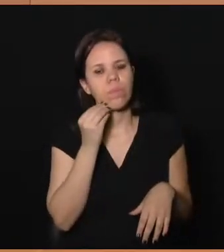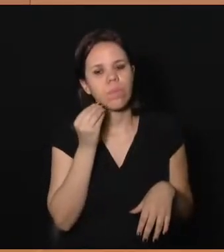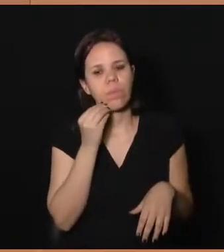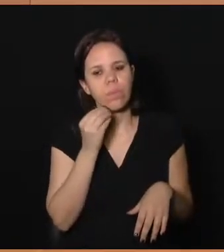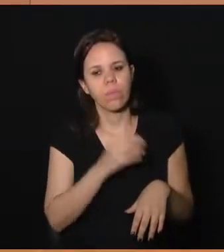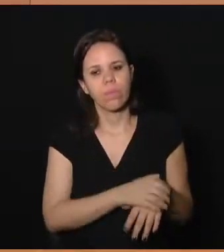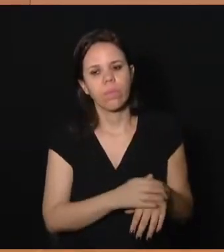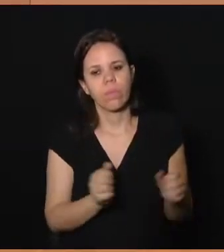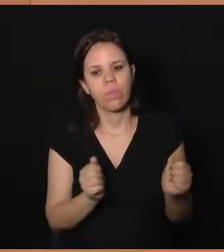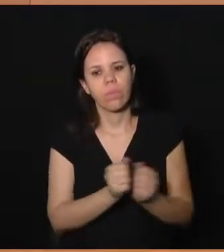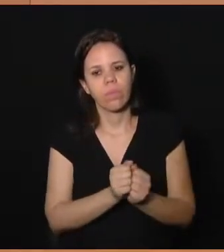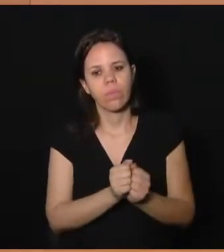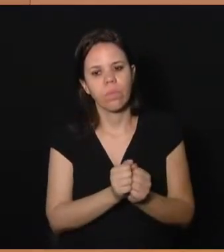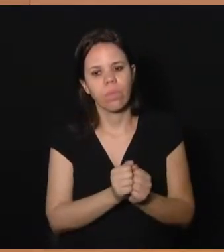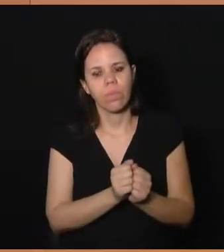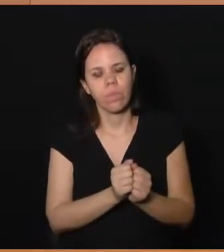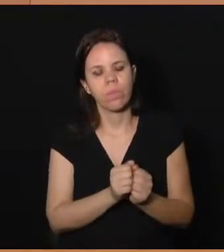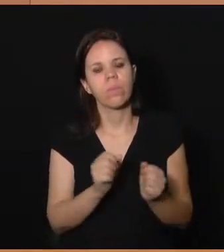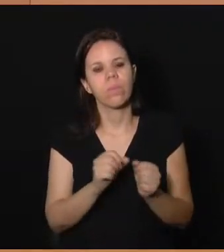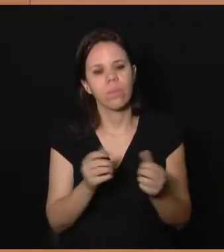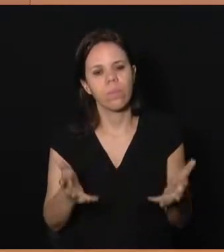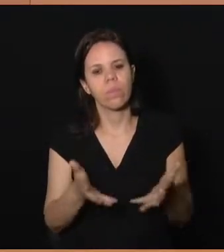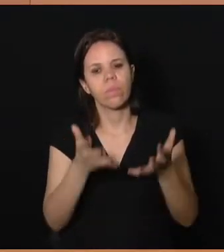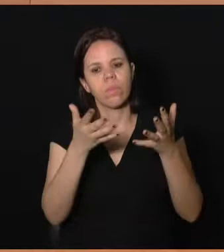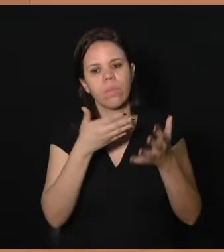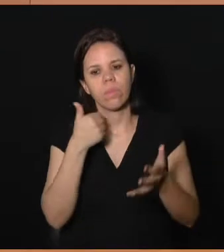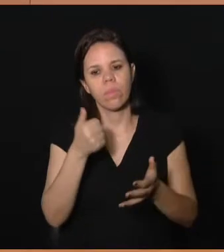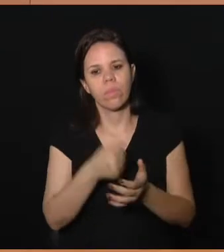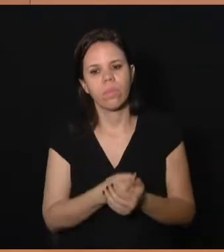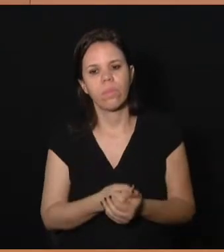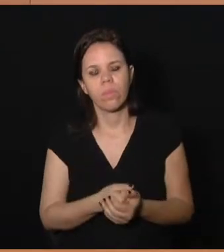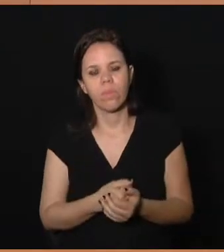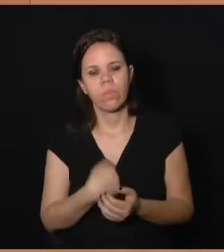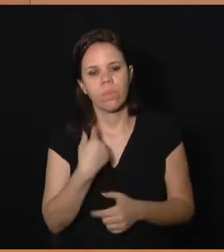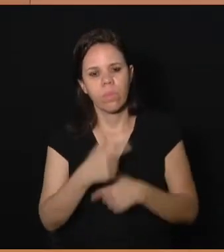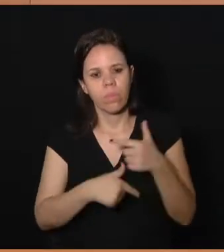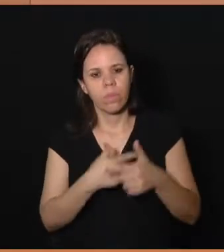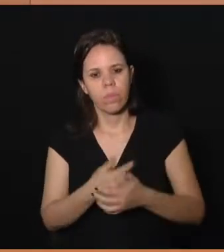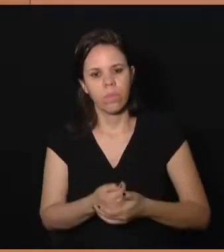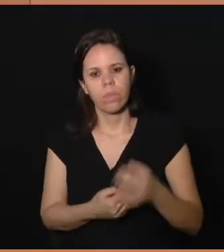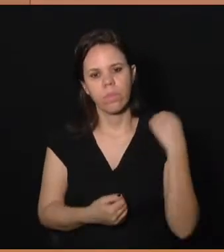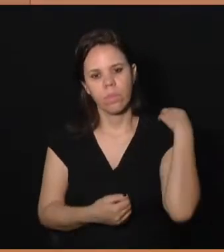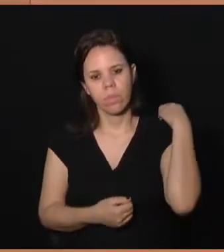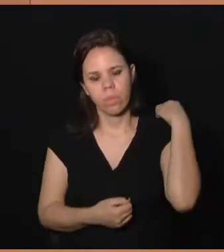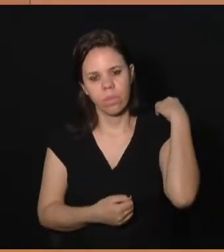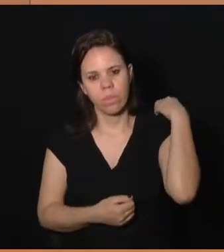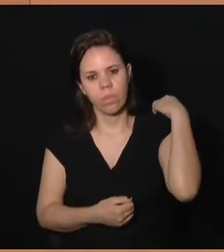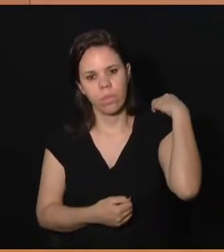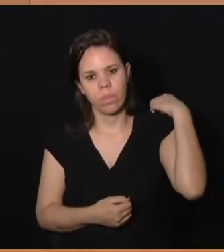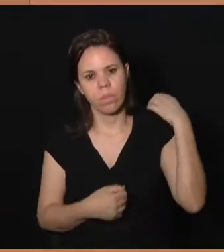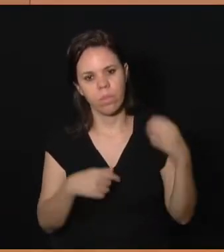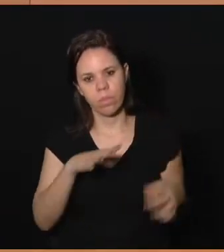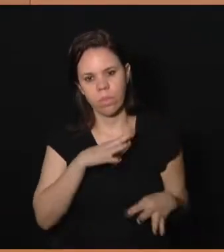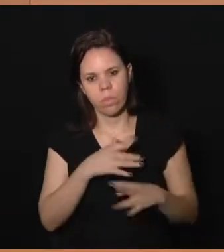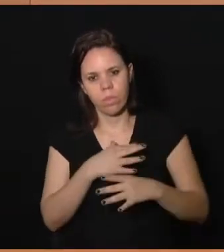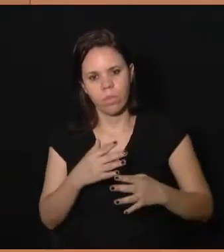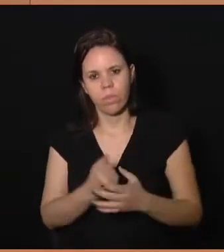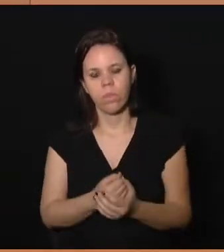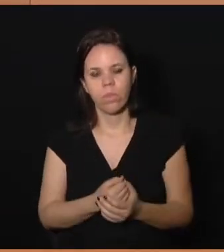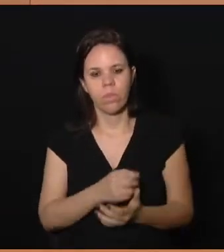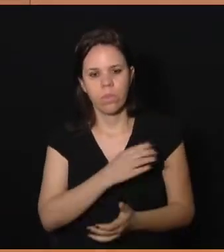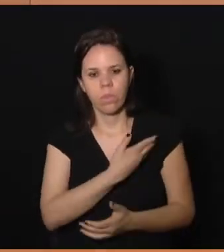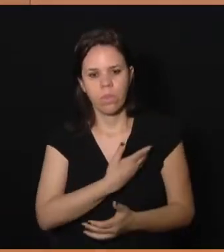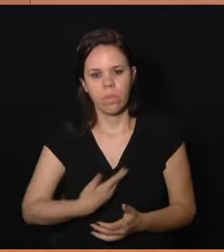de juntos fazermos, né, realmente da nossa atividade, da nossa cidade, do nosso estado, do